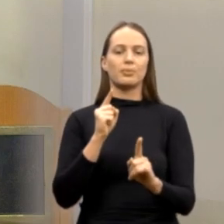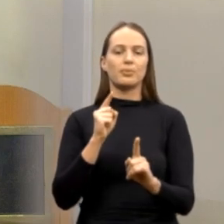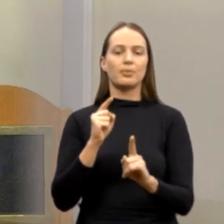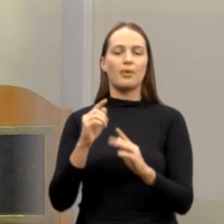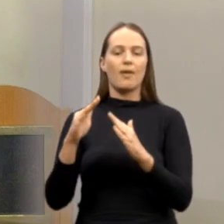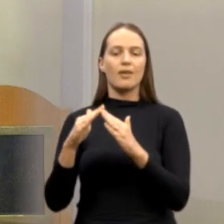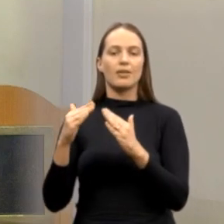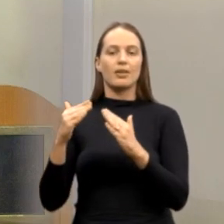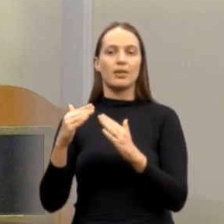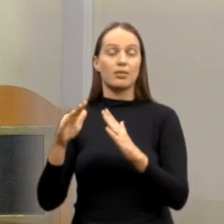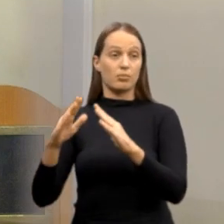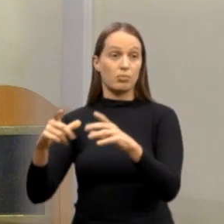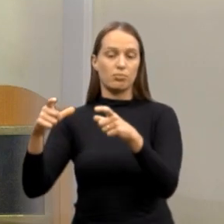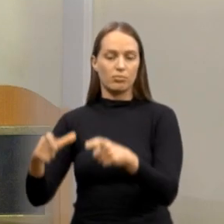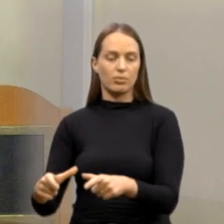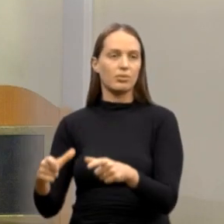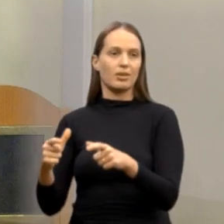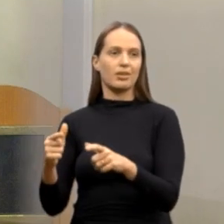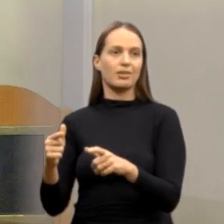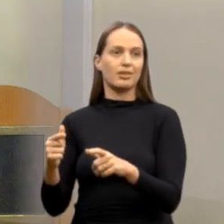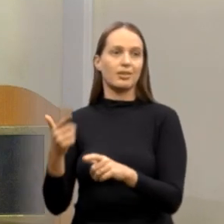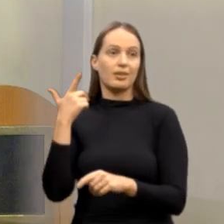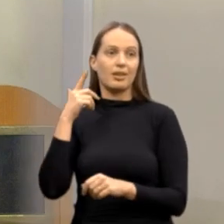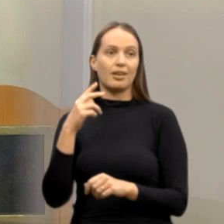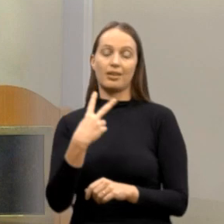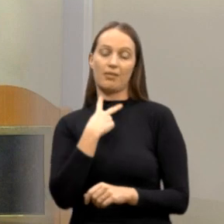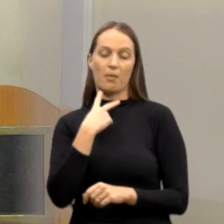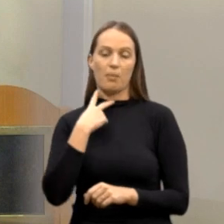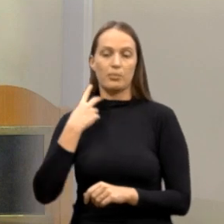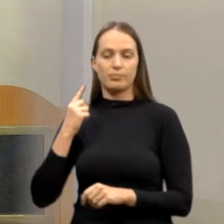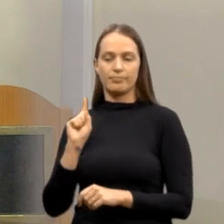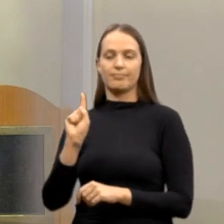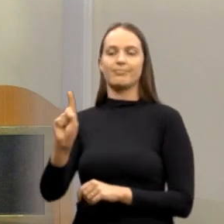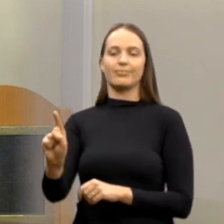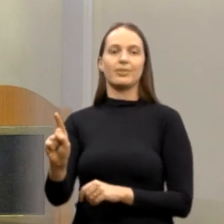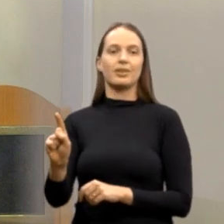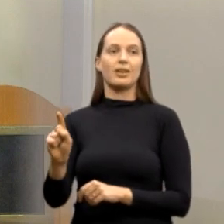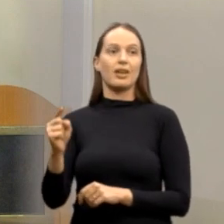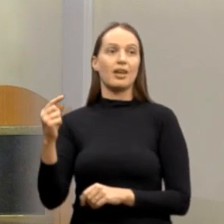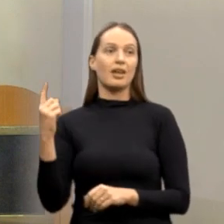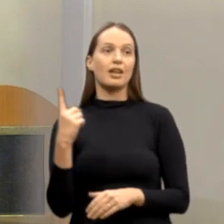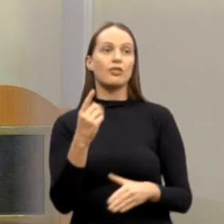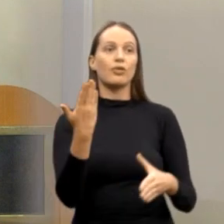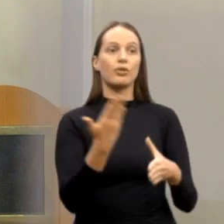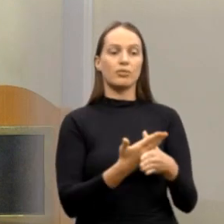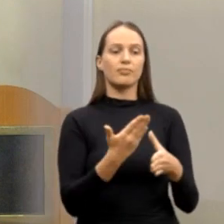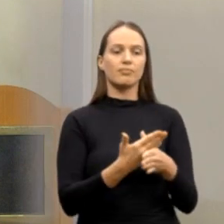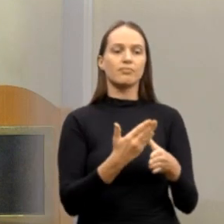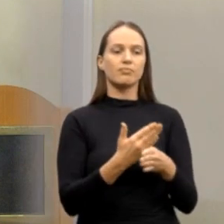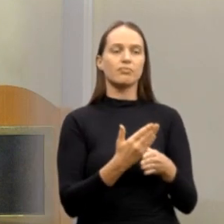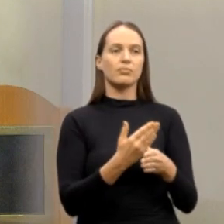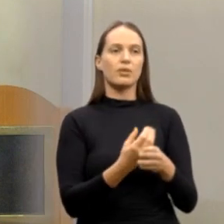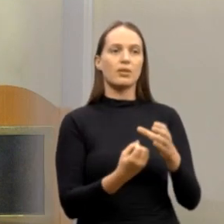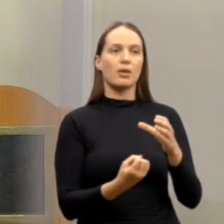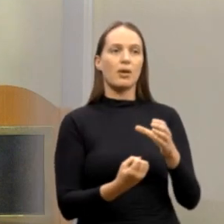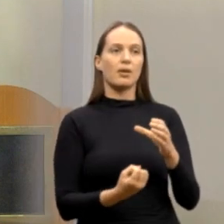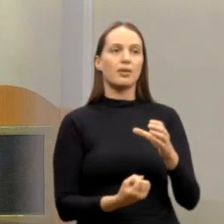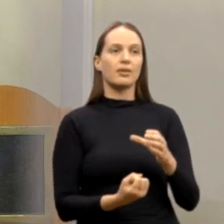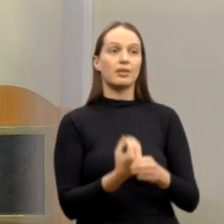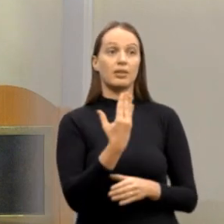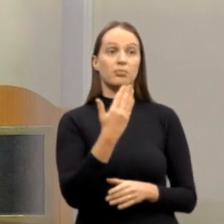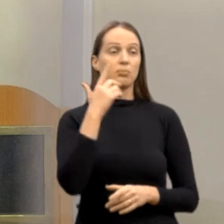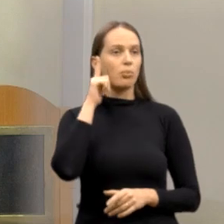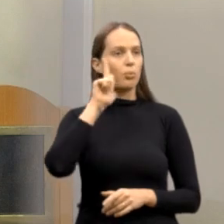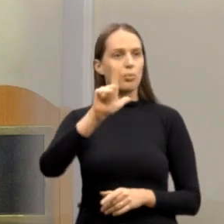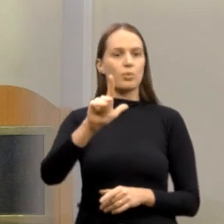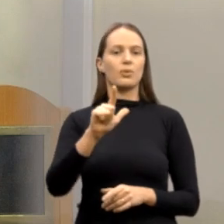da justiça para ter o seu direito de voltar a frequentar este ambiente ganhou a ação e uma indenização